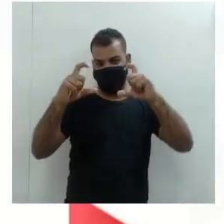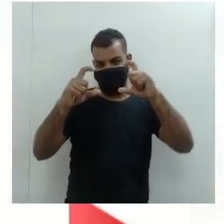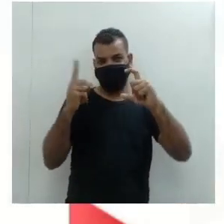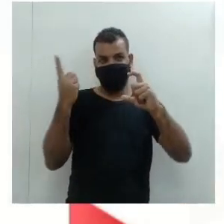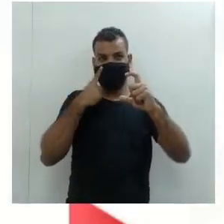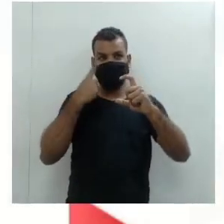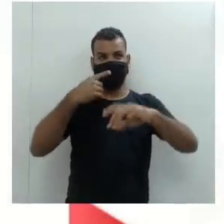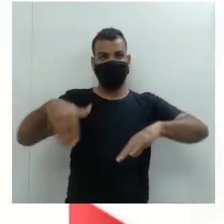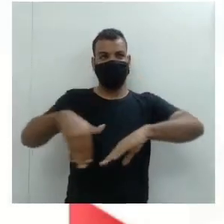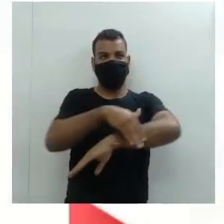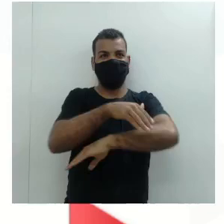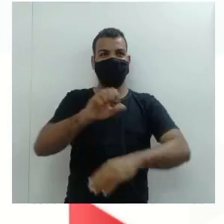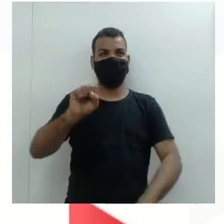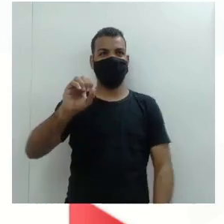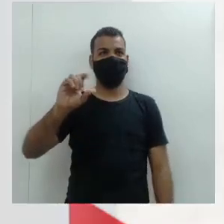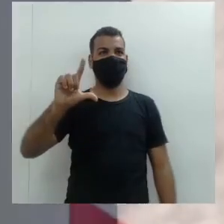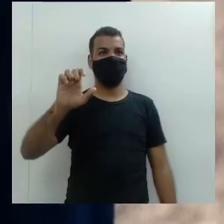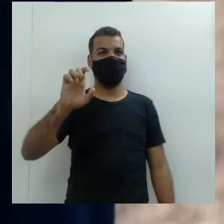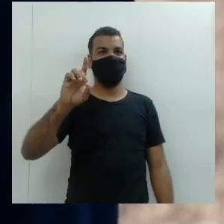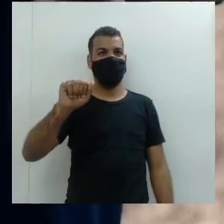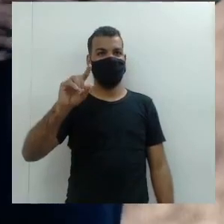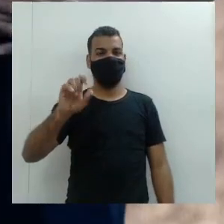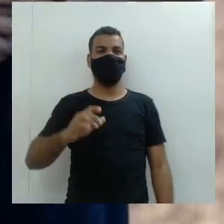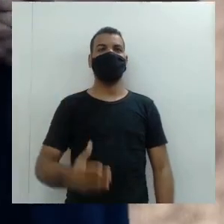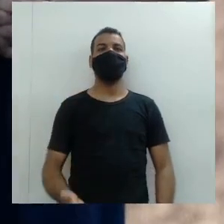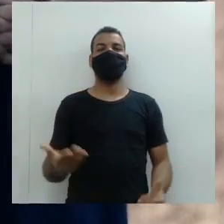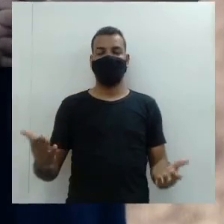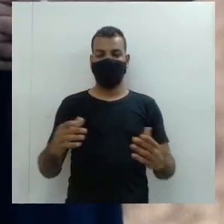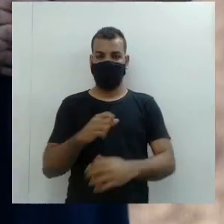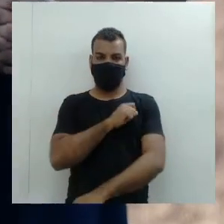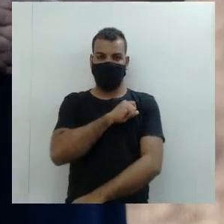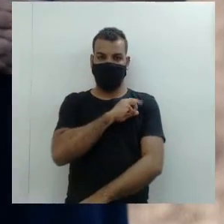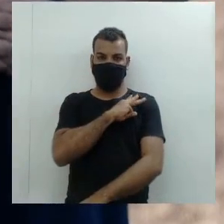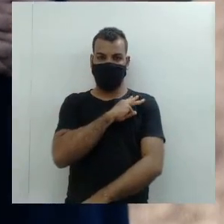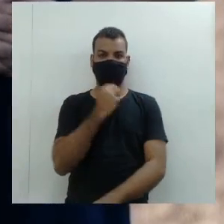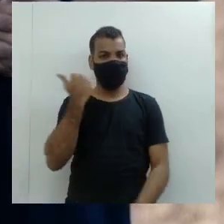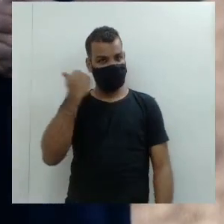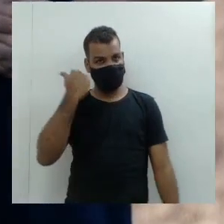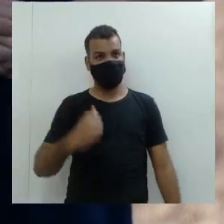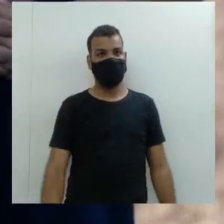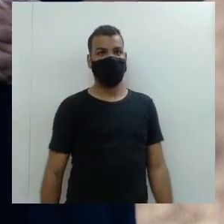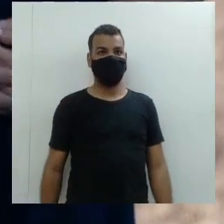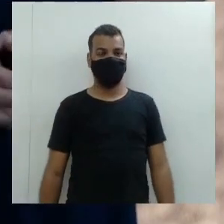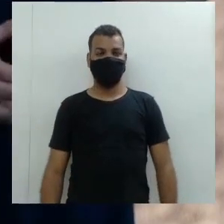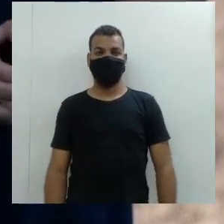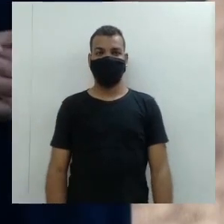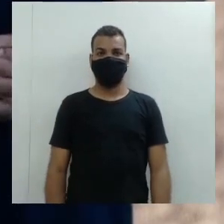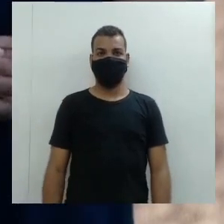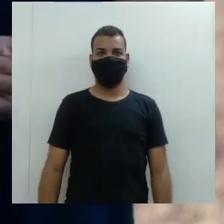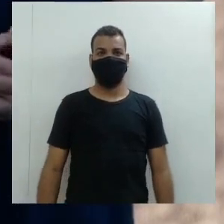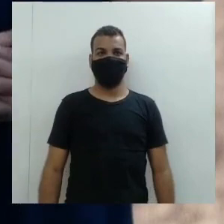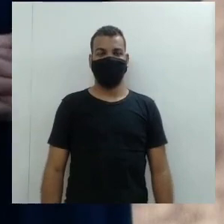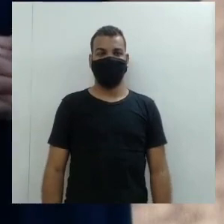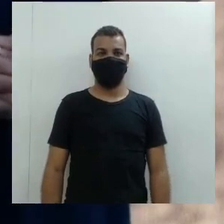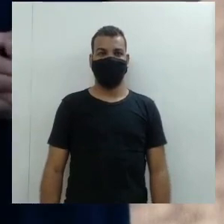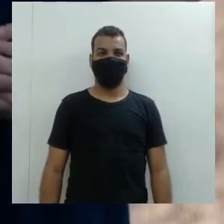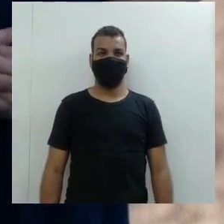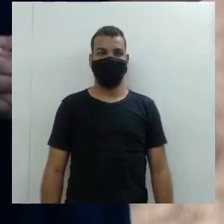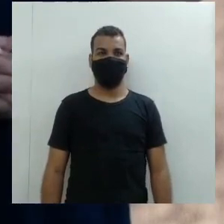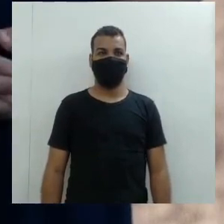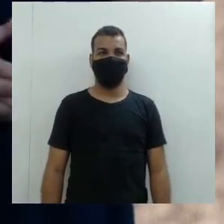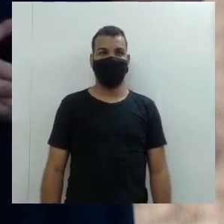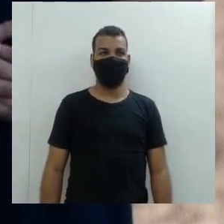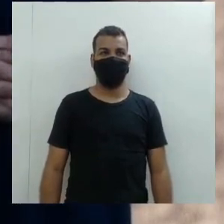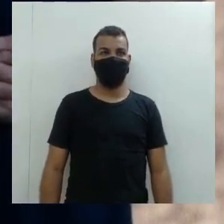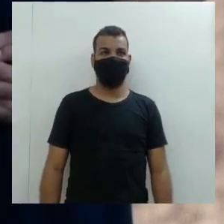da Soledade. Né? Foi onde ele fez o ensino médio. Eu gostaria de mais uma vez de lembrar aqui, professor, para uma questão